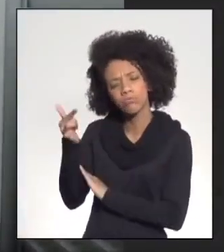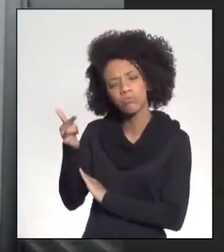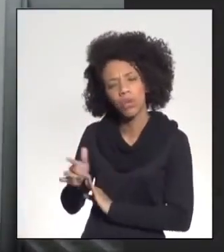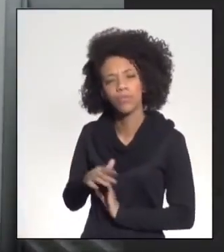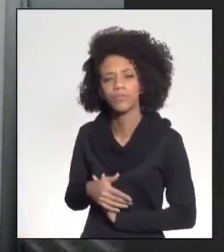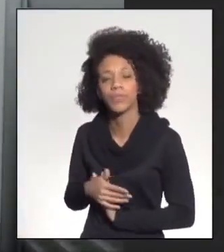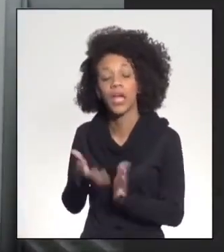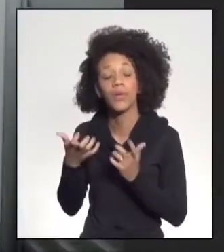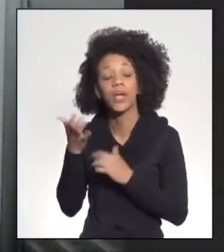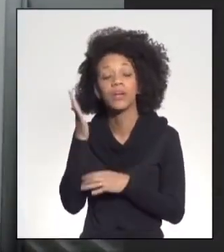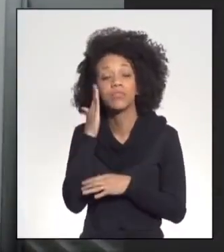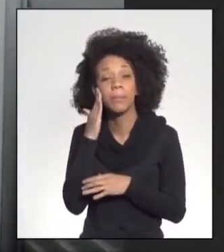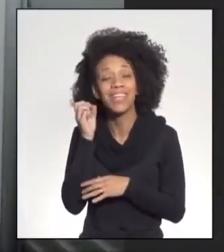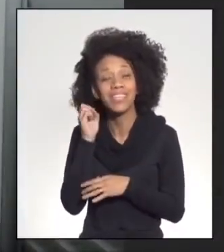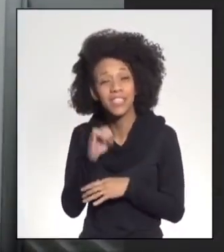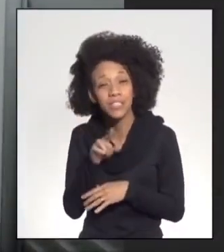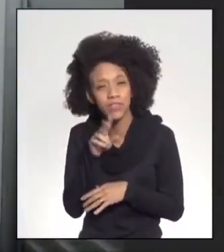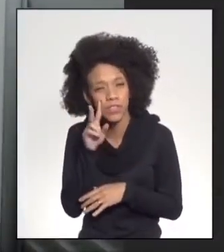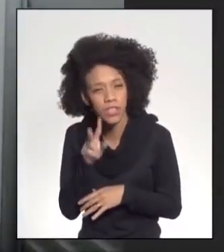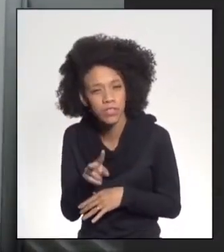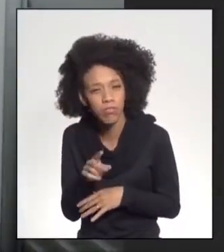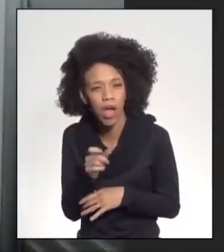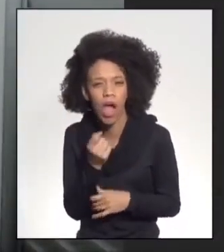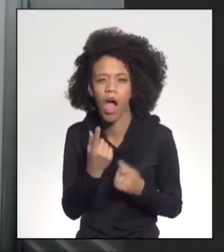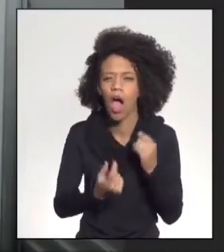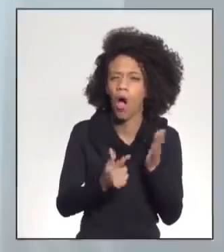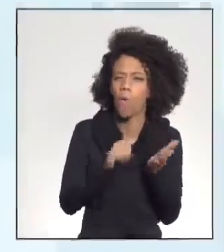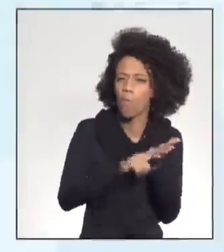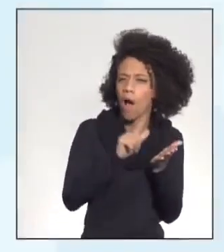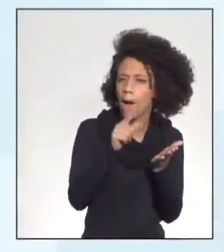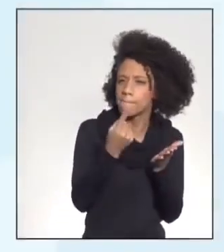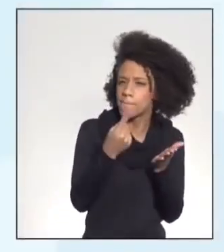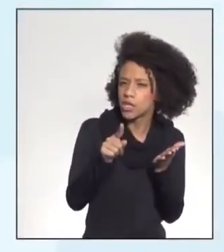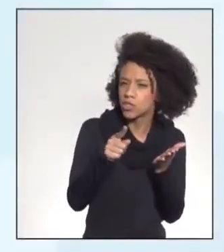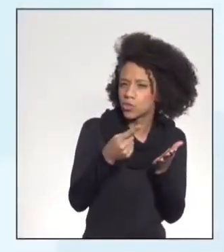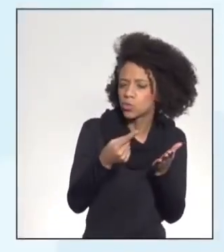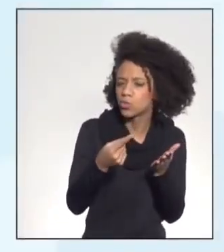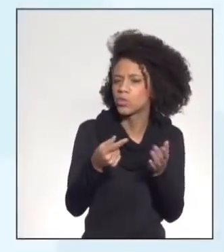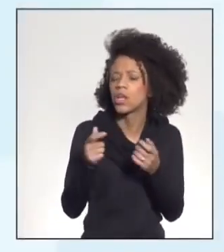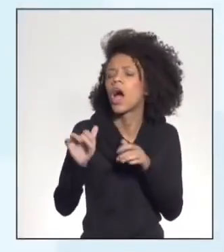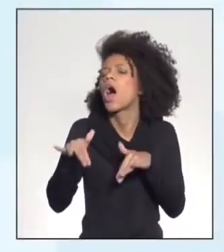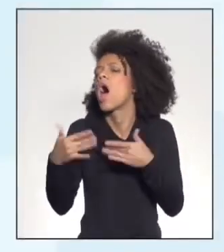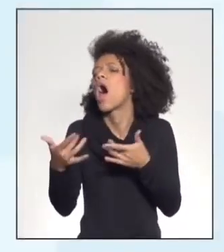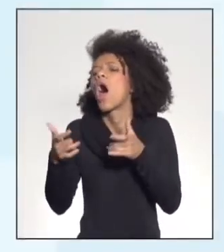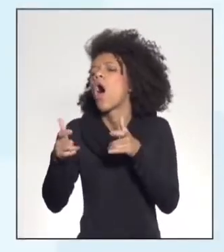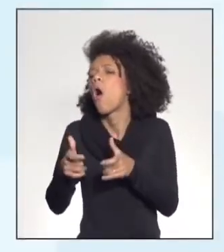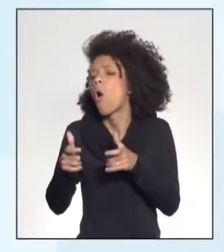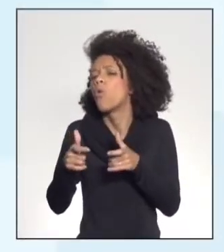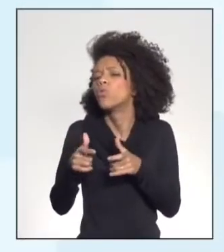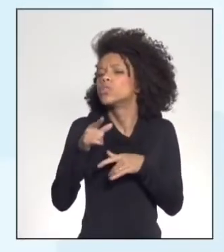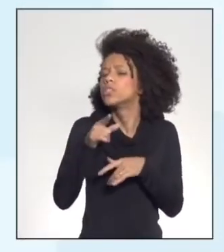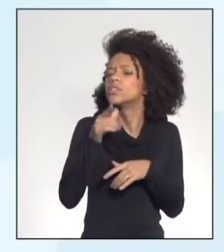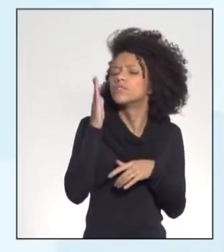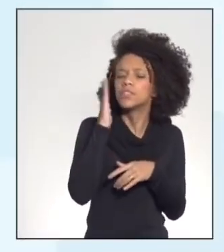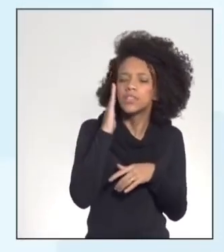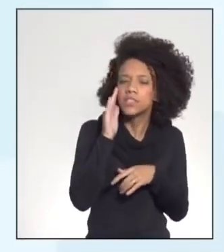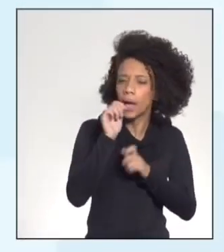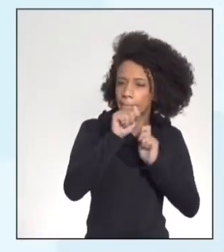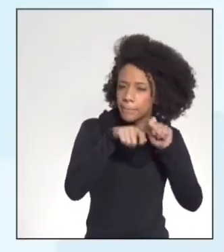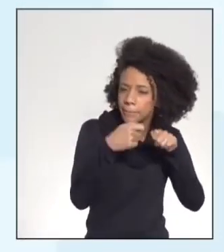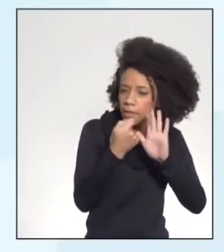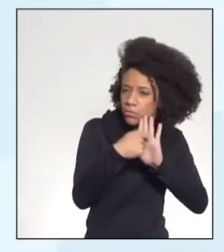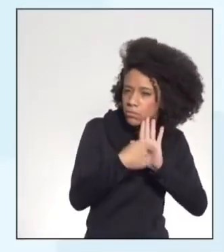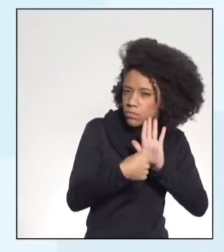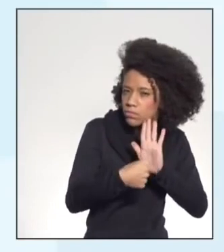saber se você já viu alguma partitura musical, onde? E se você sabe o nome dos símbolos dessa